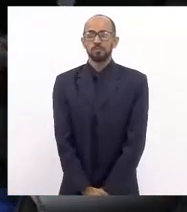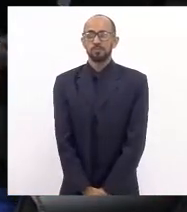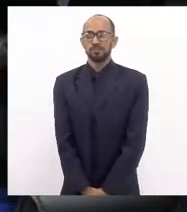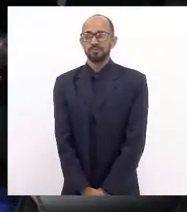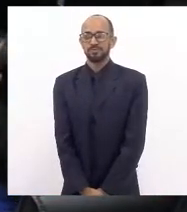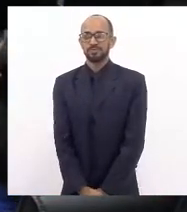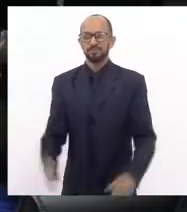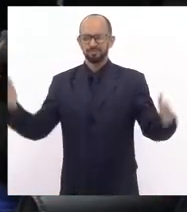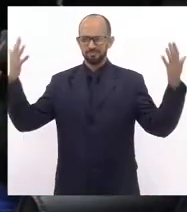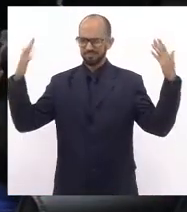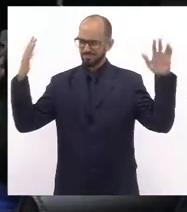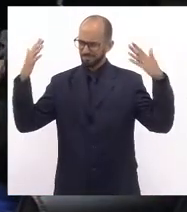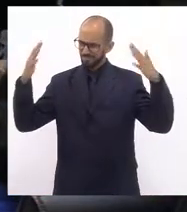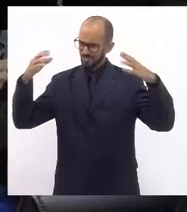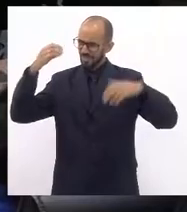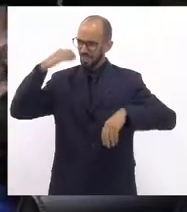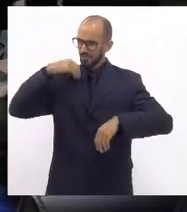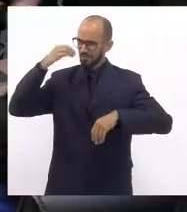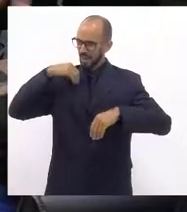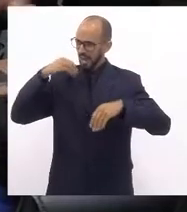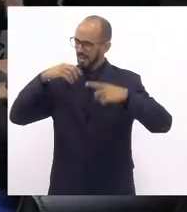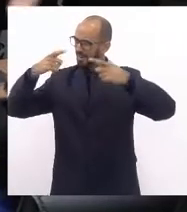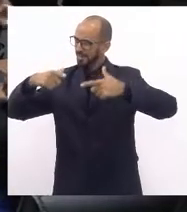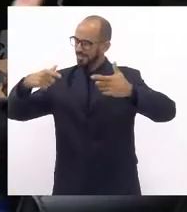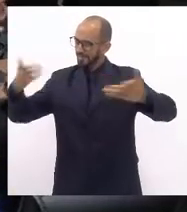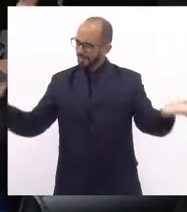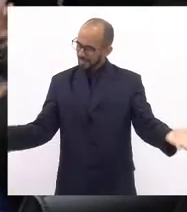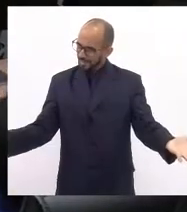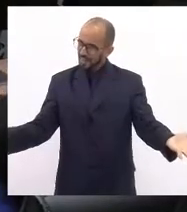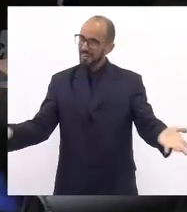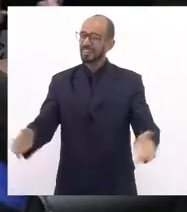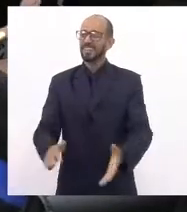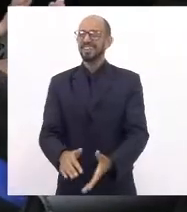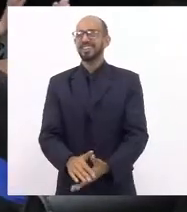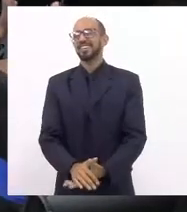Cadê as palmas? Estão ficando meio fraquinhas no final.